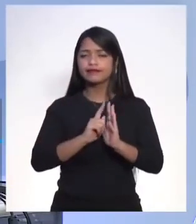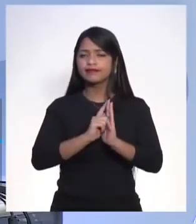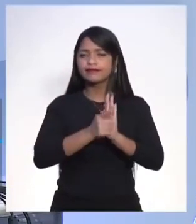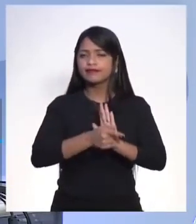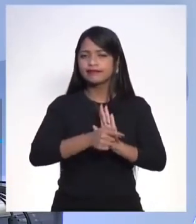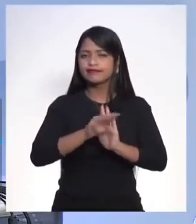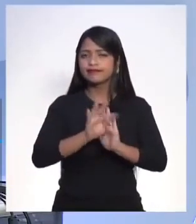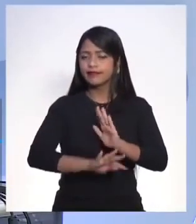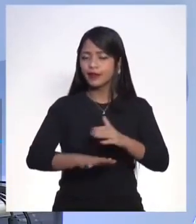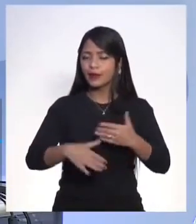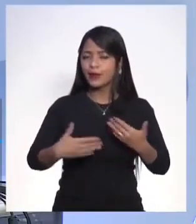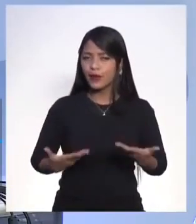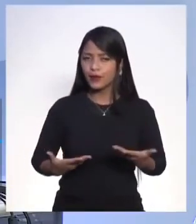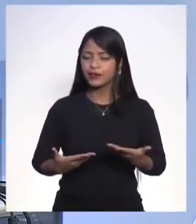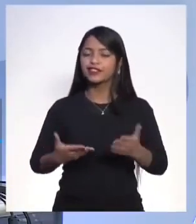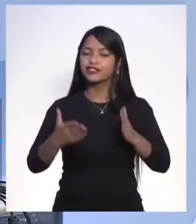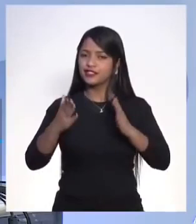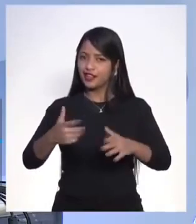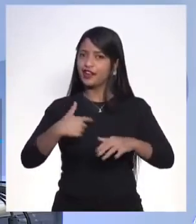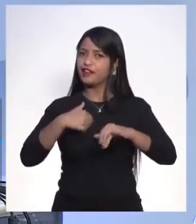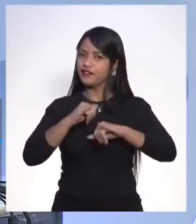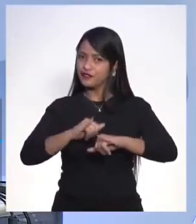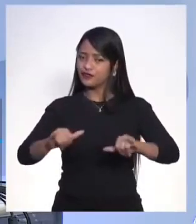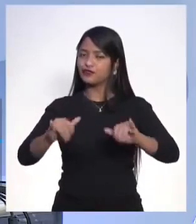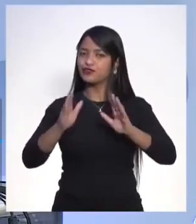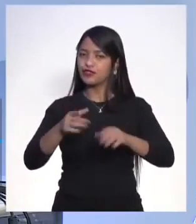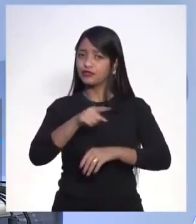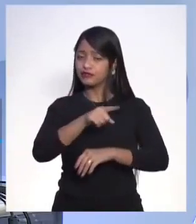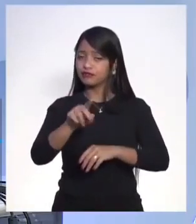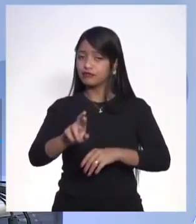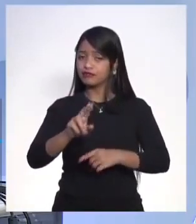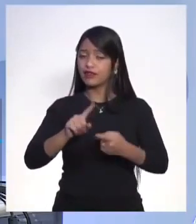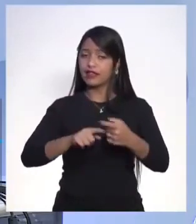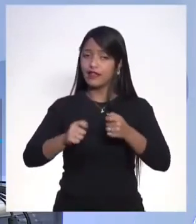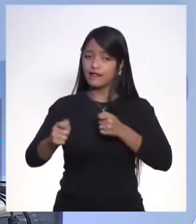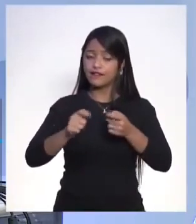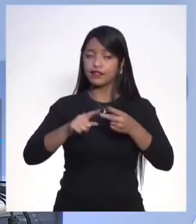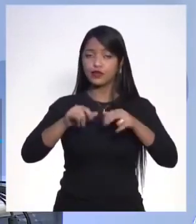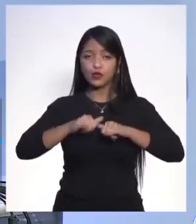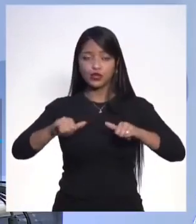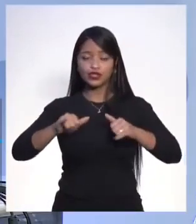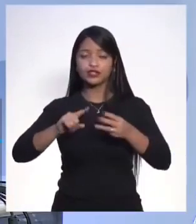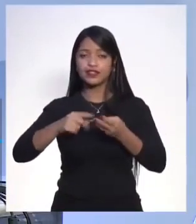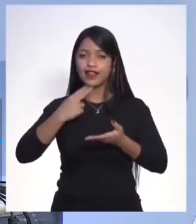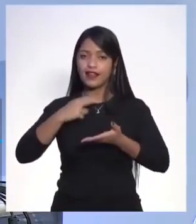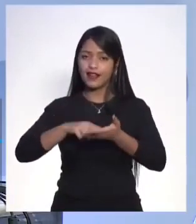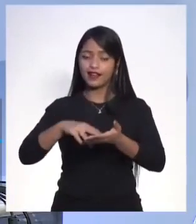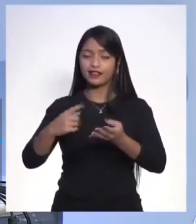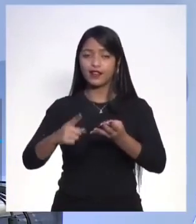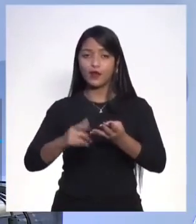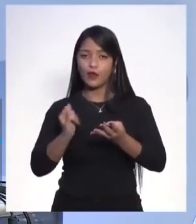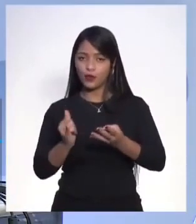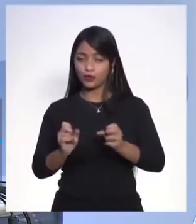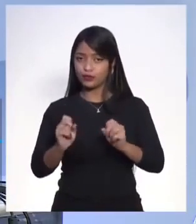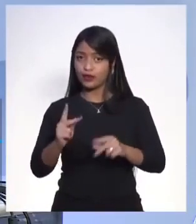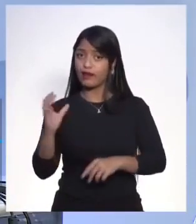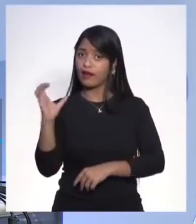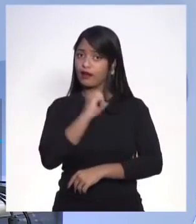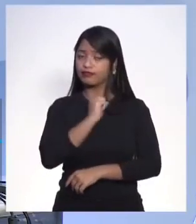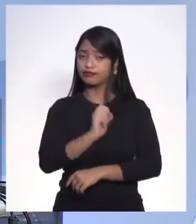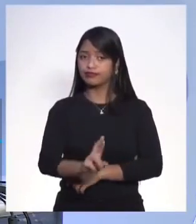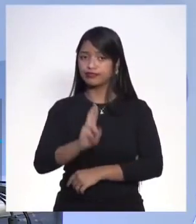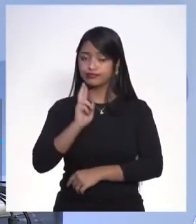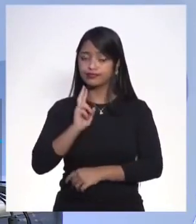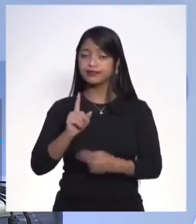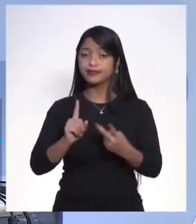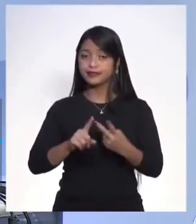gênero textual? Já falamos aqui, mas quero que ele coloque entrevista, notícia, carta ou conto. Essa, 2 segundos, certo? E a 2,